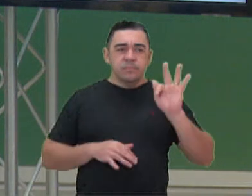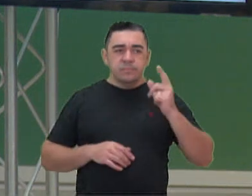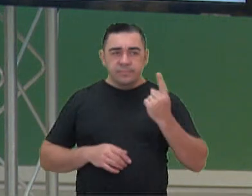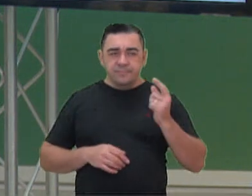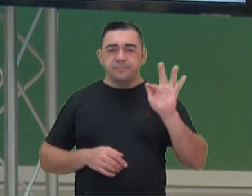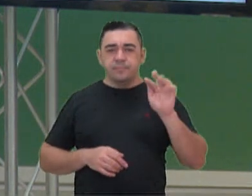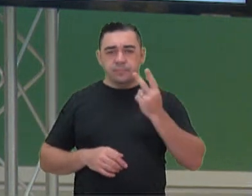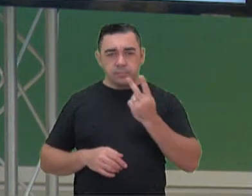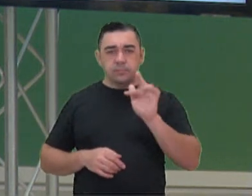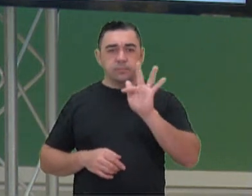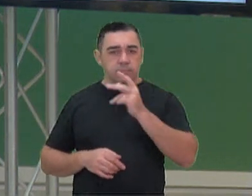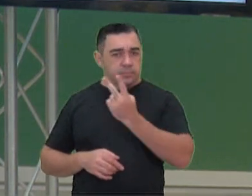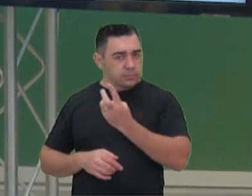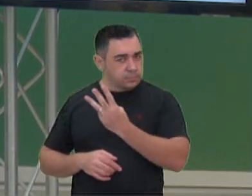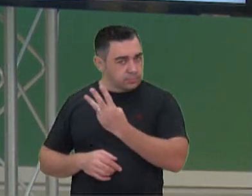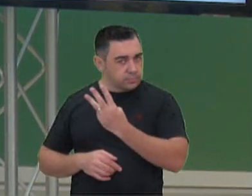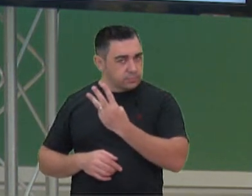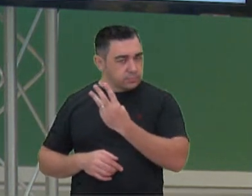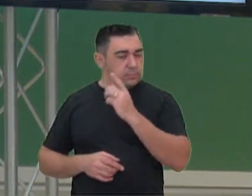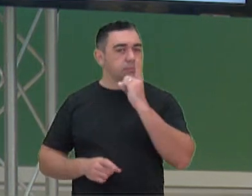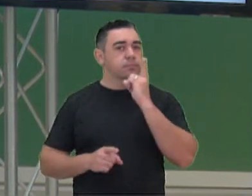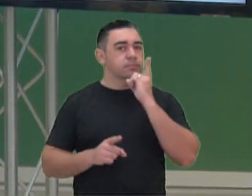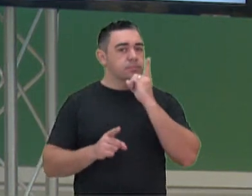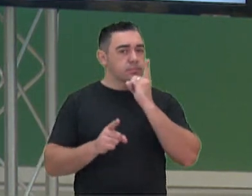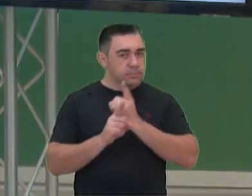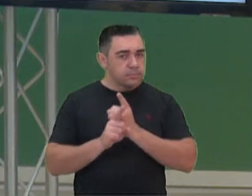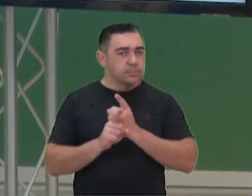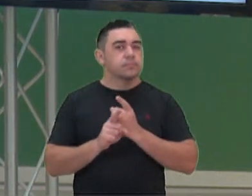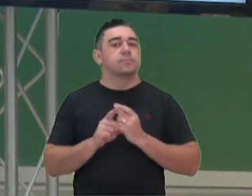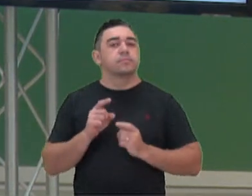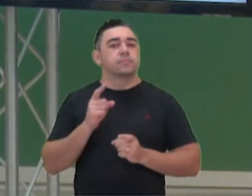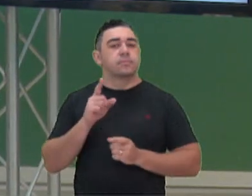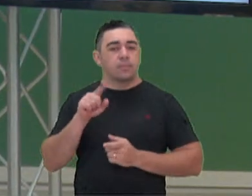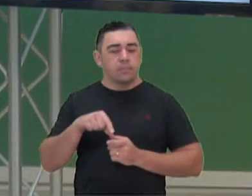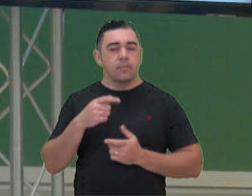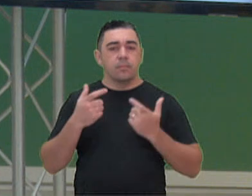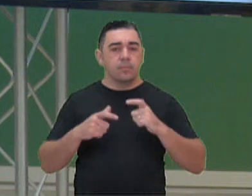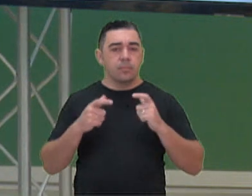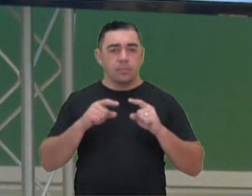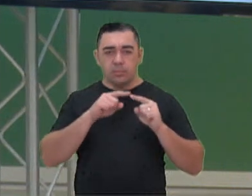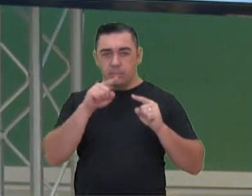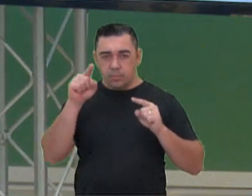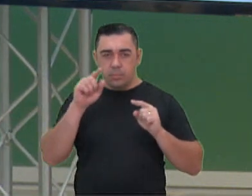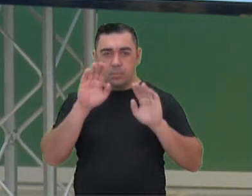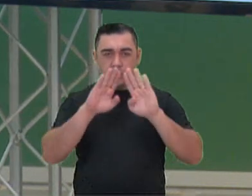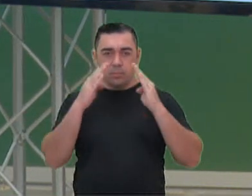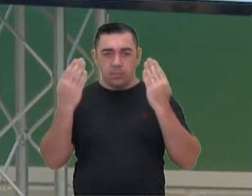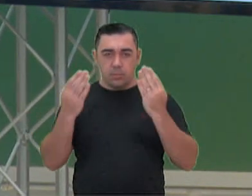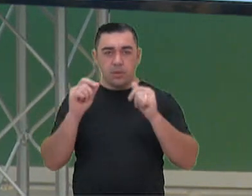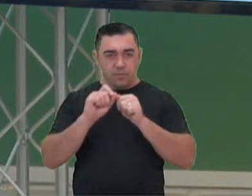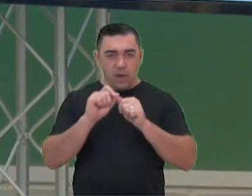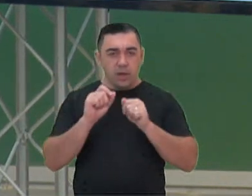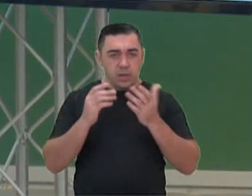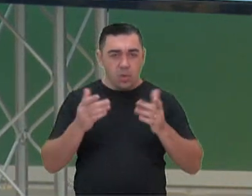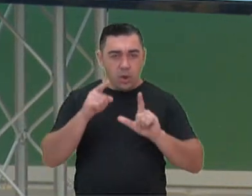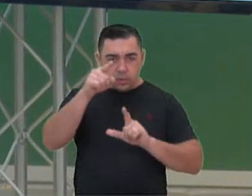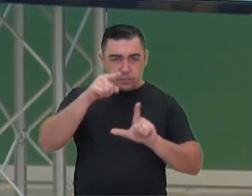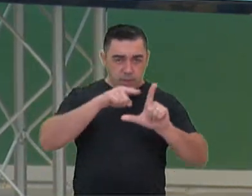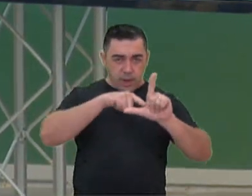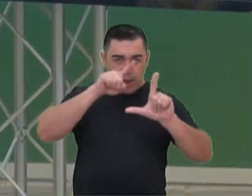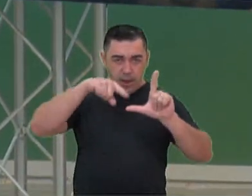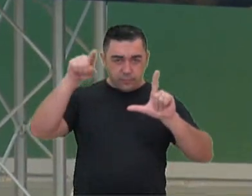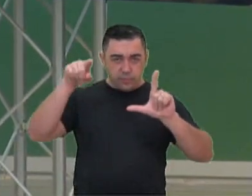e f de 3. E indique essas imagens no gráfico. Então, você vai ter um tempinho para desenhar o gráfico agora no seu